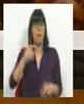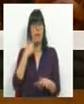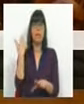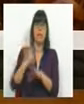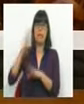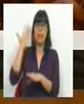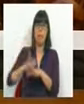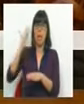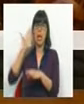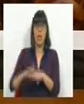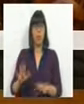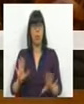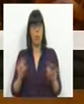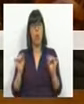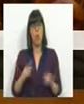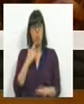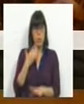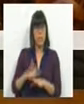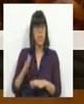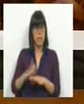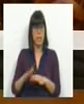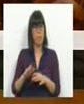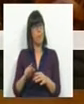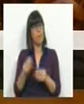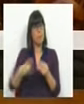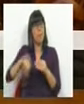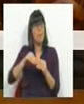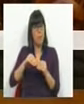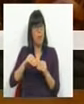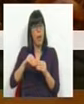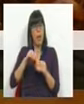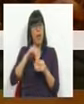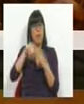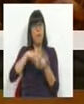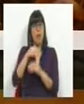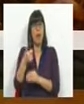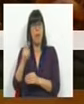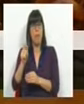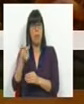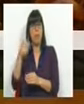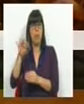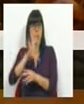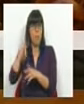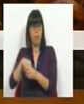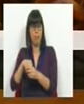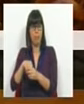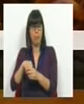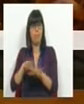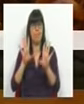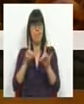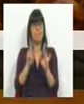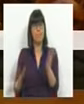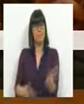cimento. Hoje, um cimento aditivado com os ingredientes bloquistas e comunistas.